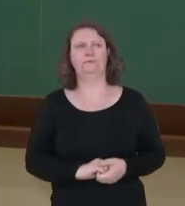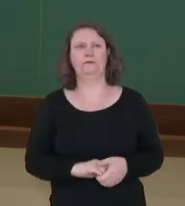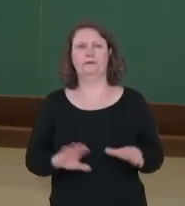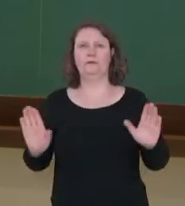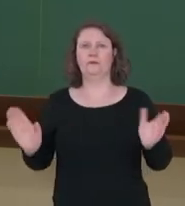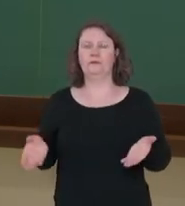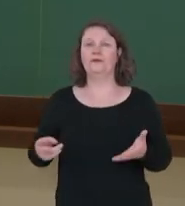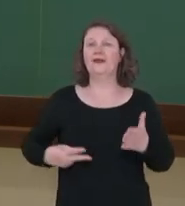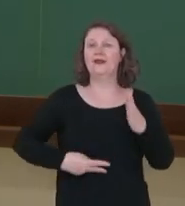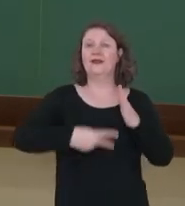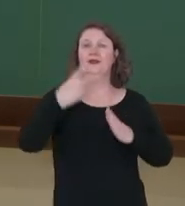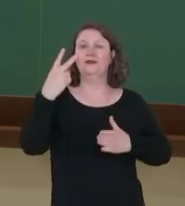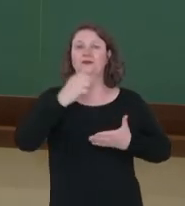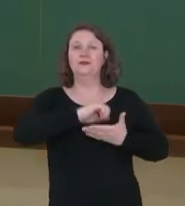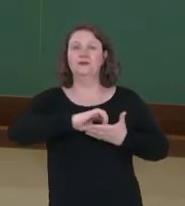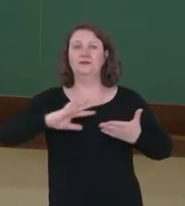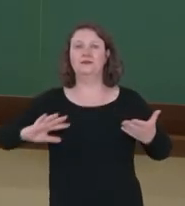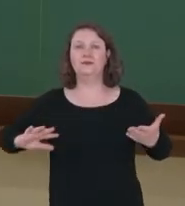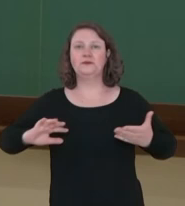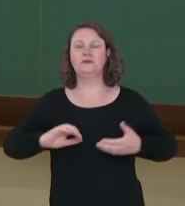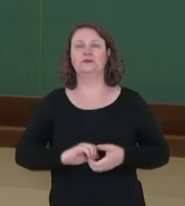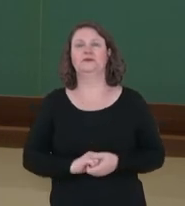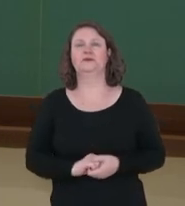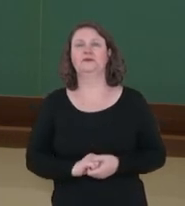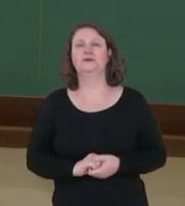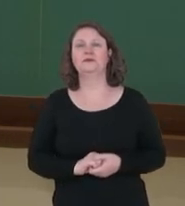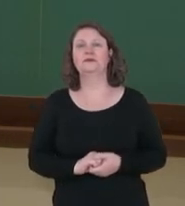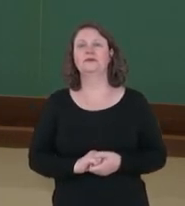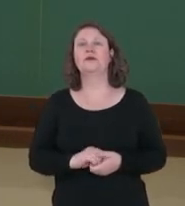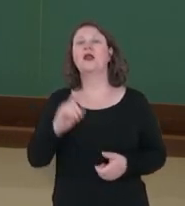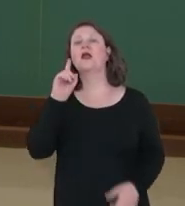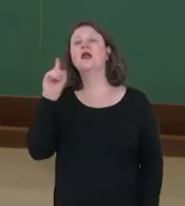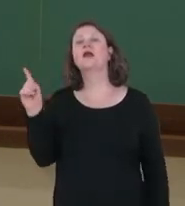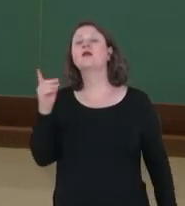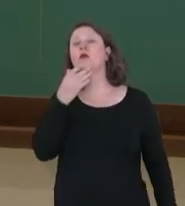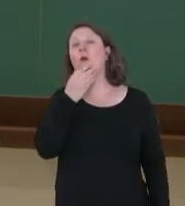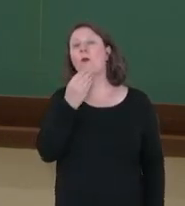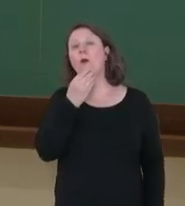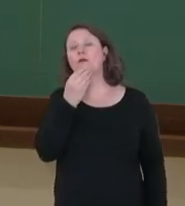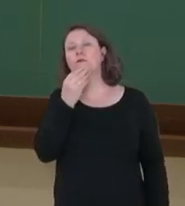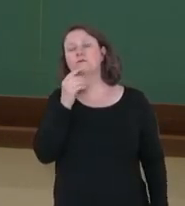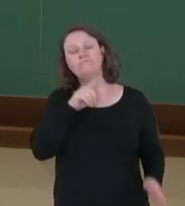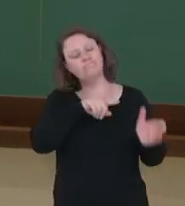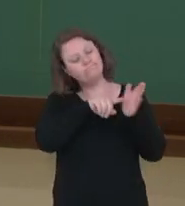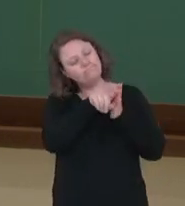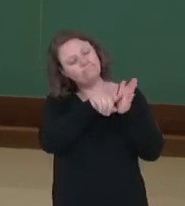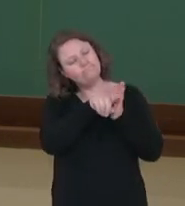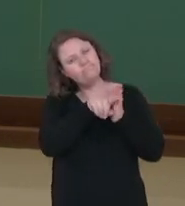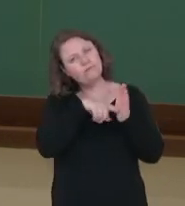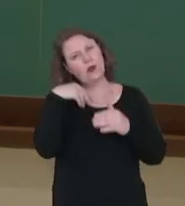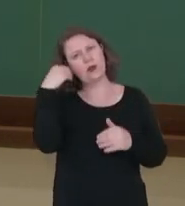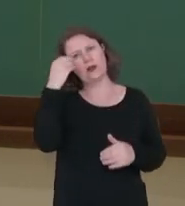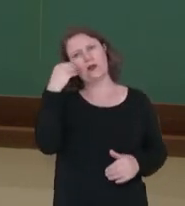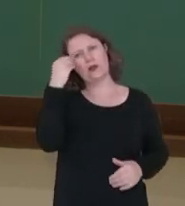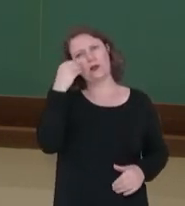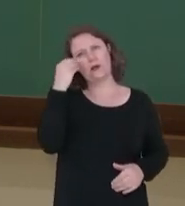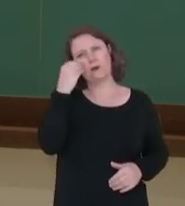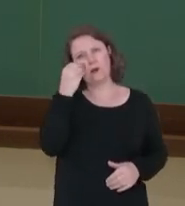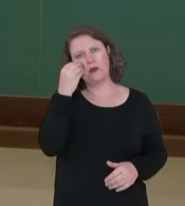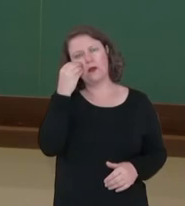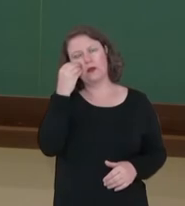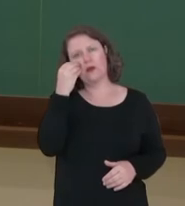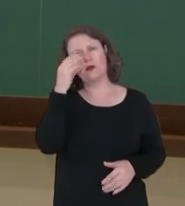nossa segunda atividade. Gregor Mendel realizou vários experimentos com ervilhas, a fim